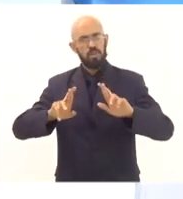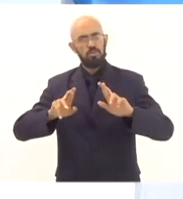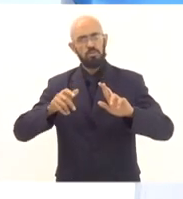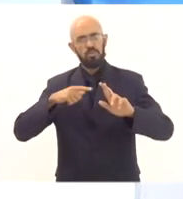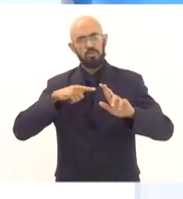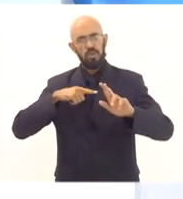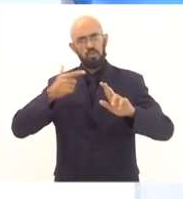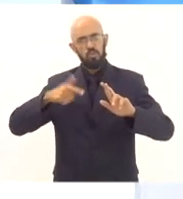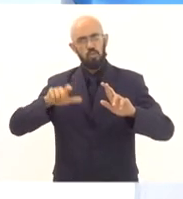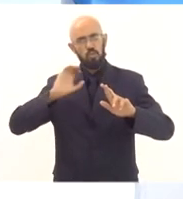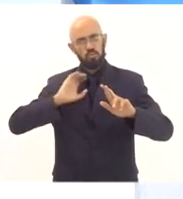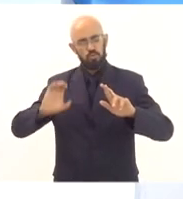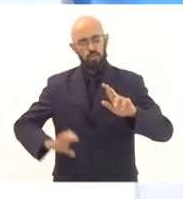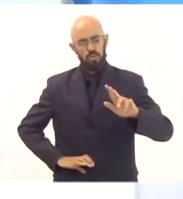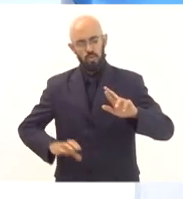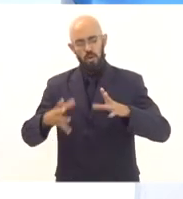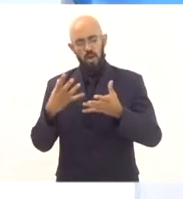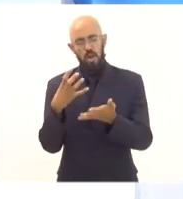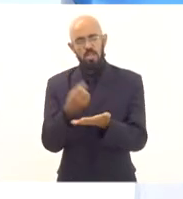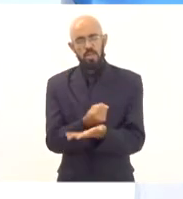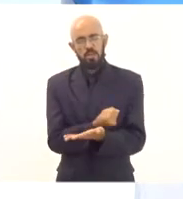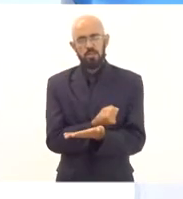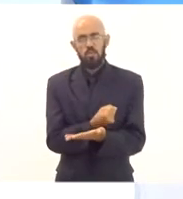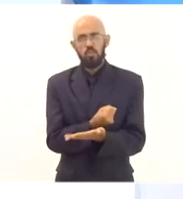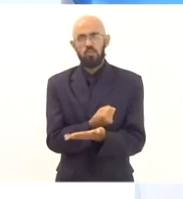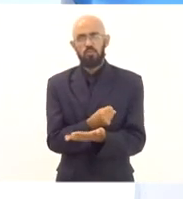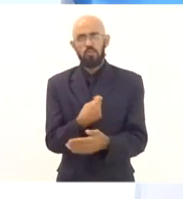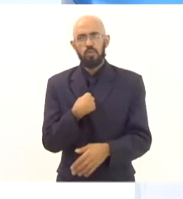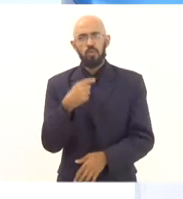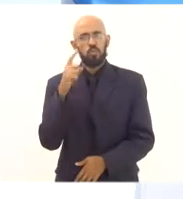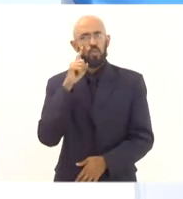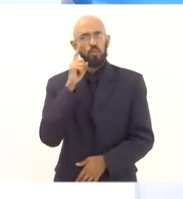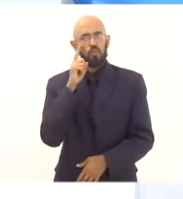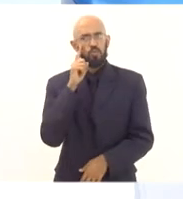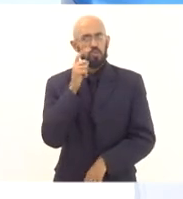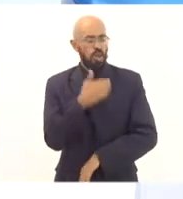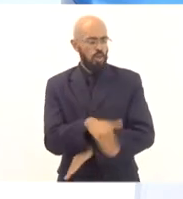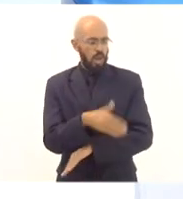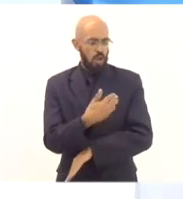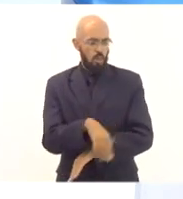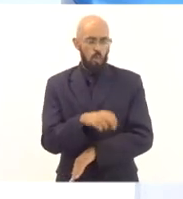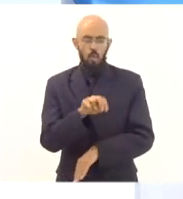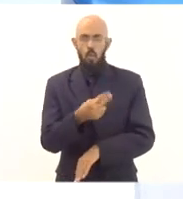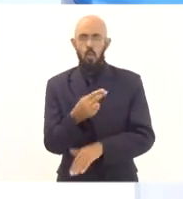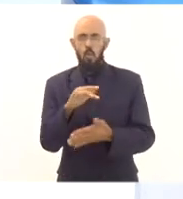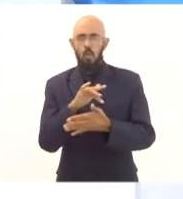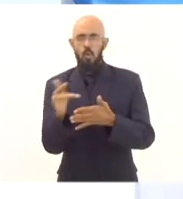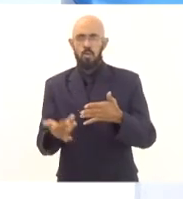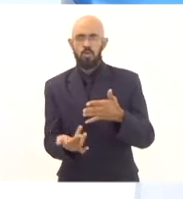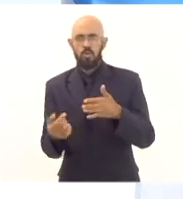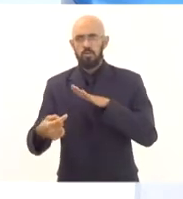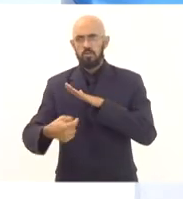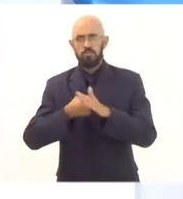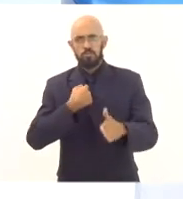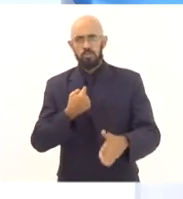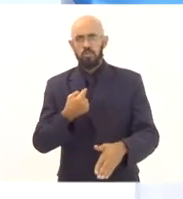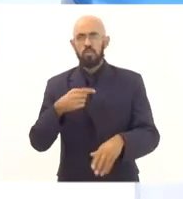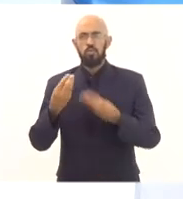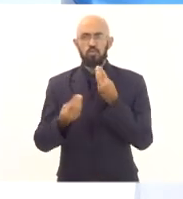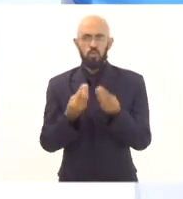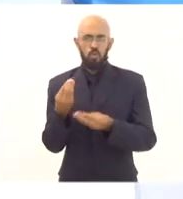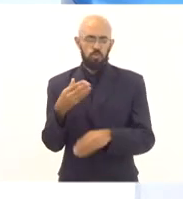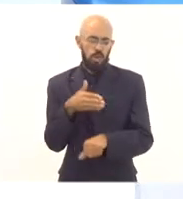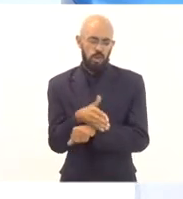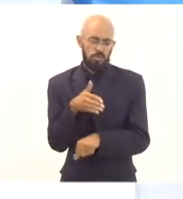outros cidadãos a Adesão desse programa e o diariamente sou abordado na rua ou nas redes sociais perguntando de que Como